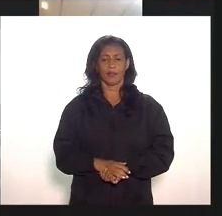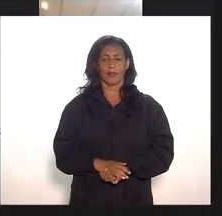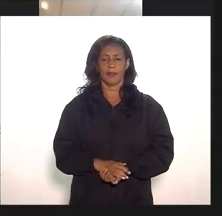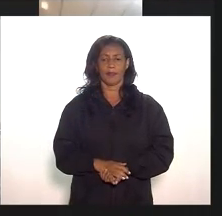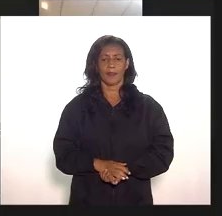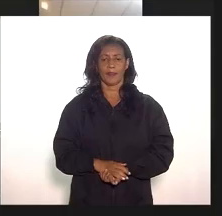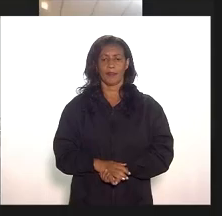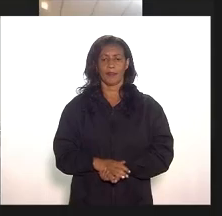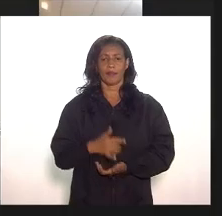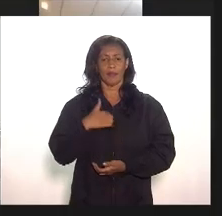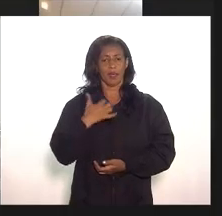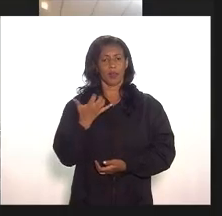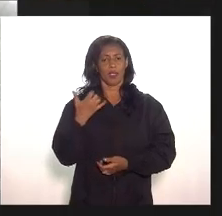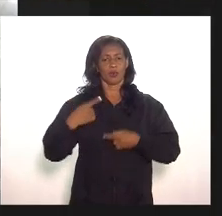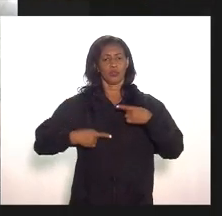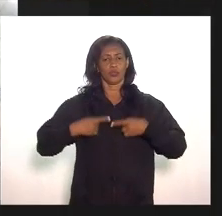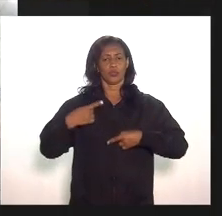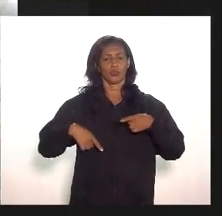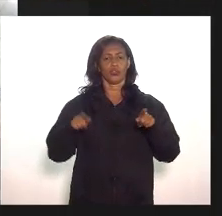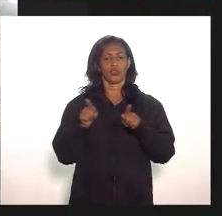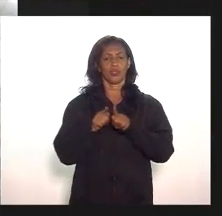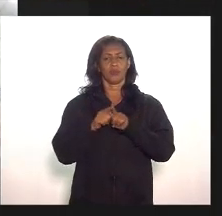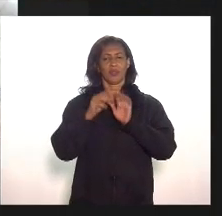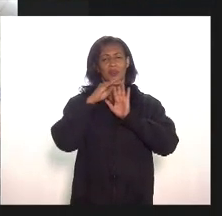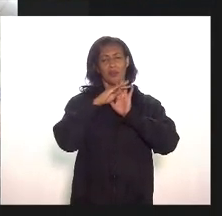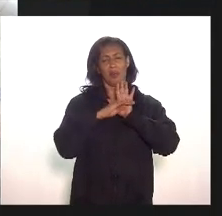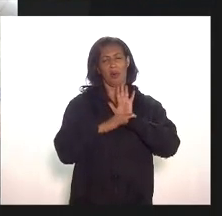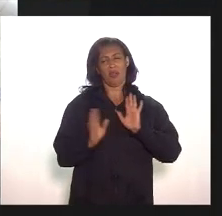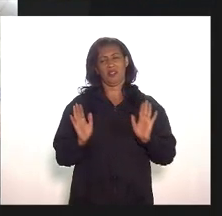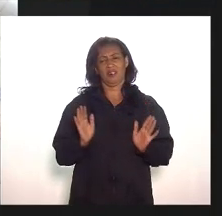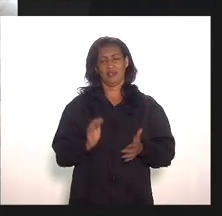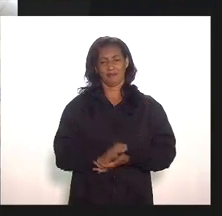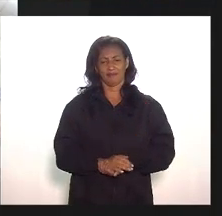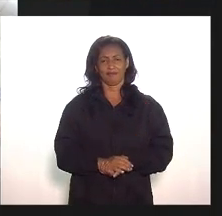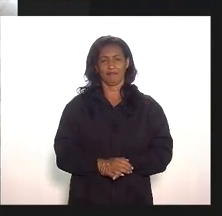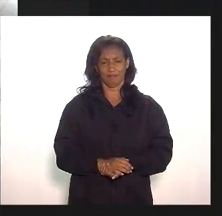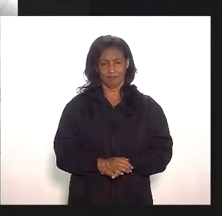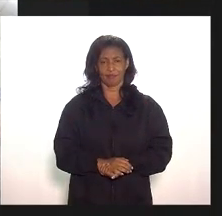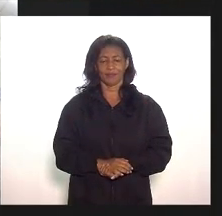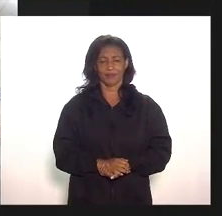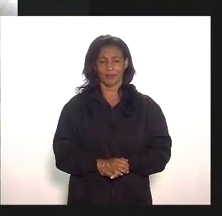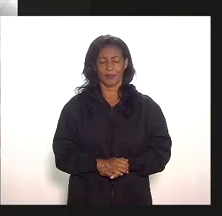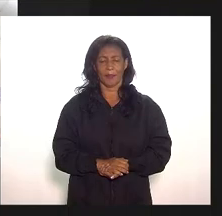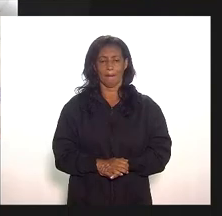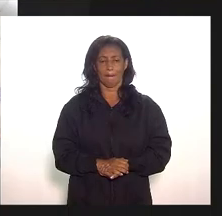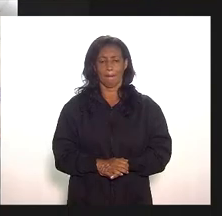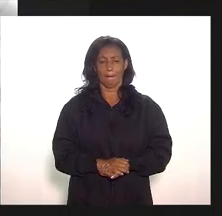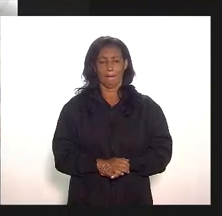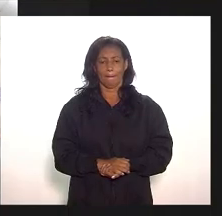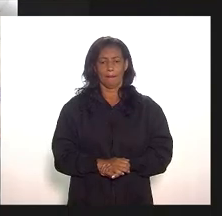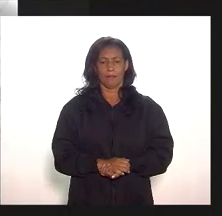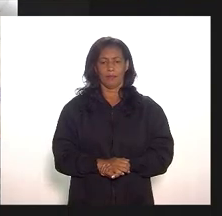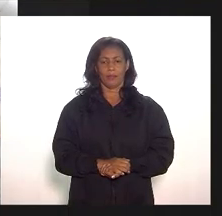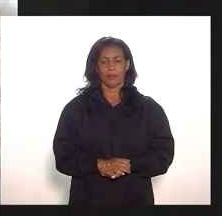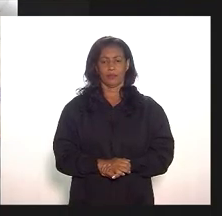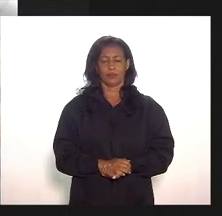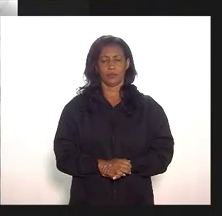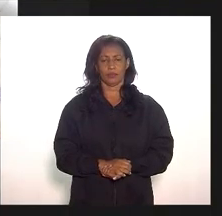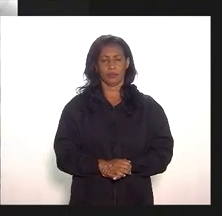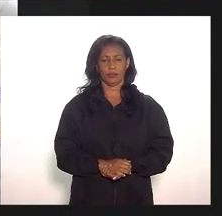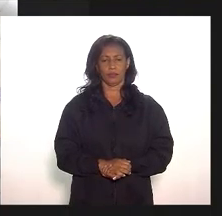eu quero discutir também, mas eu queria uma questão de ordem. Uma questão sobre... Vossa Excelência vai ter que estar escrito aqui na questão de ordem. Eu escrevi Vossa Excelência aqui na questão de